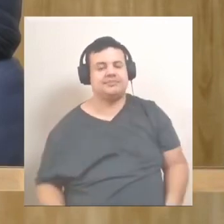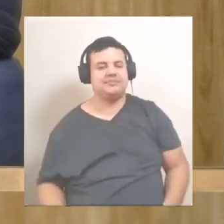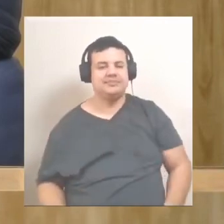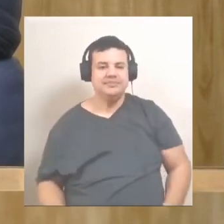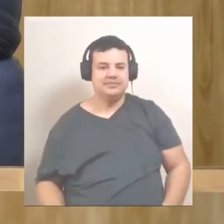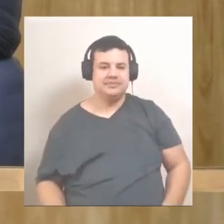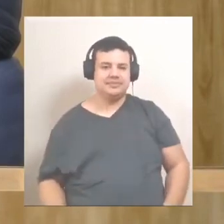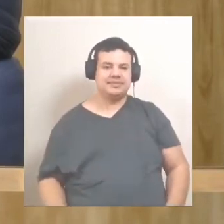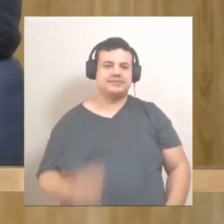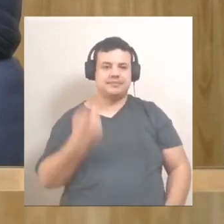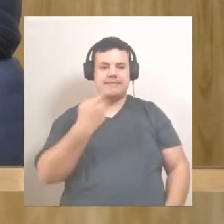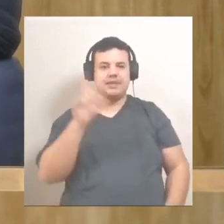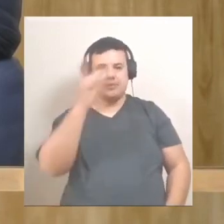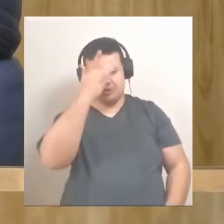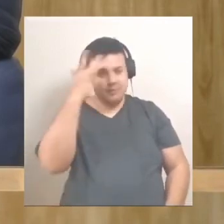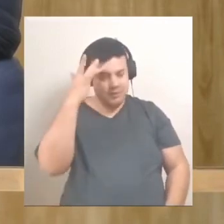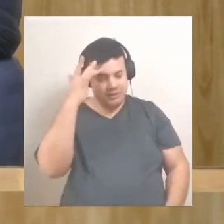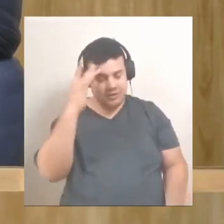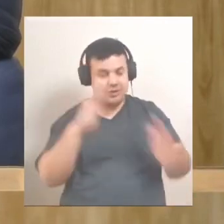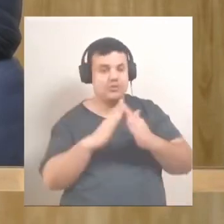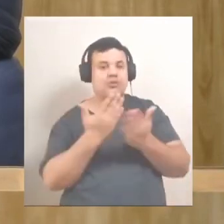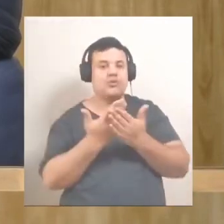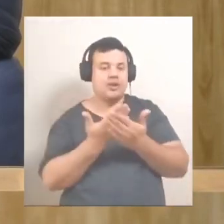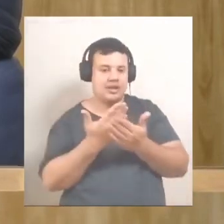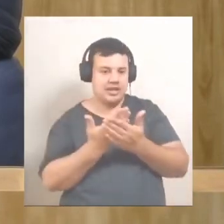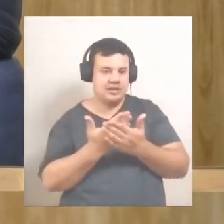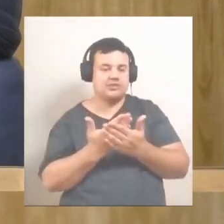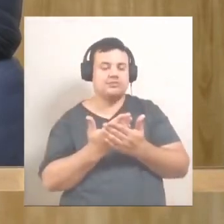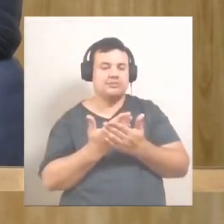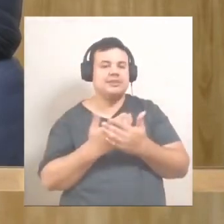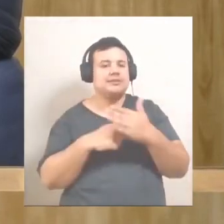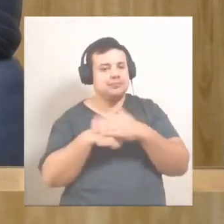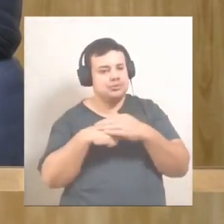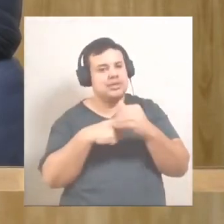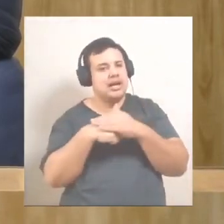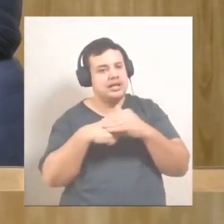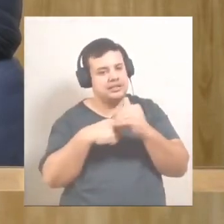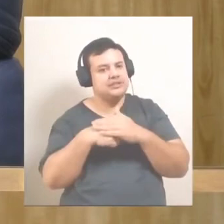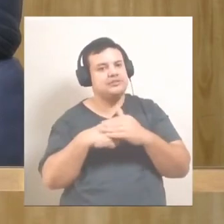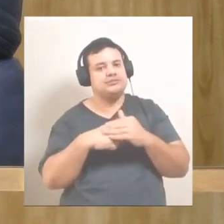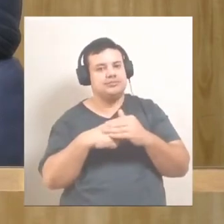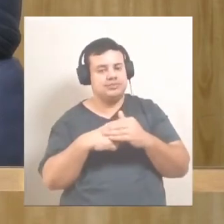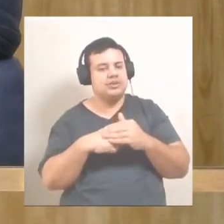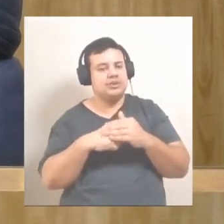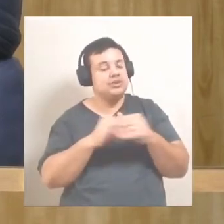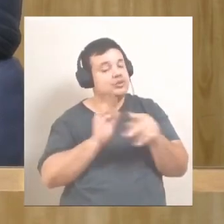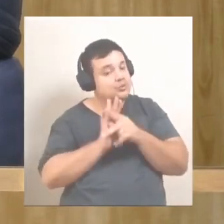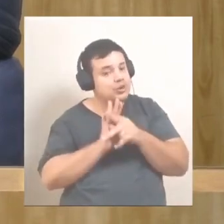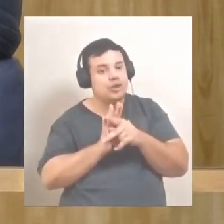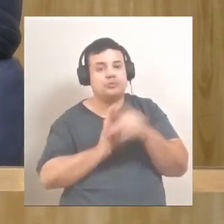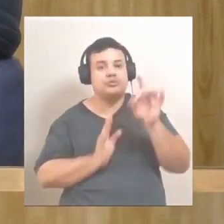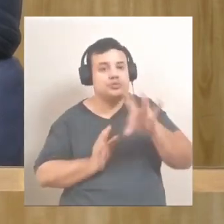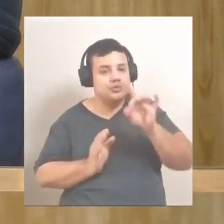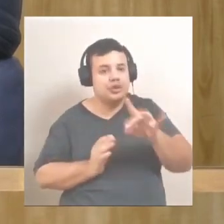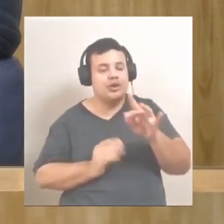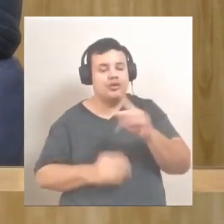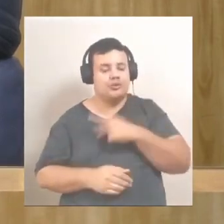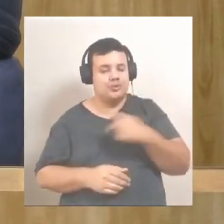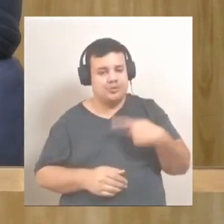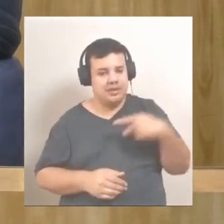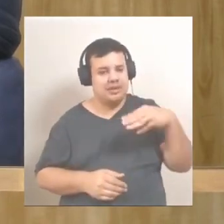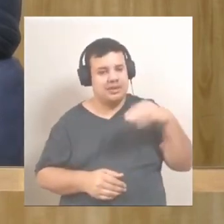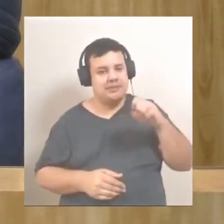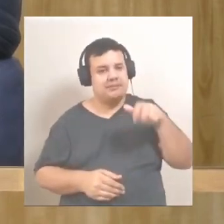pessoa que eu vou citar do Colégio Padre Mor, com bastante carinho, e ele não é só do Padre Mor, ele é alguém que